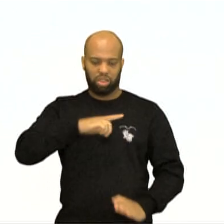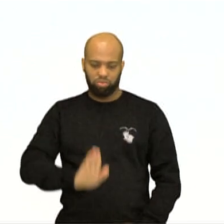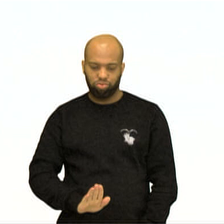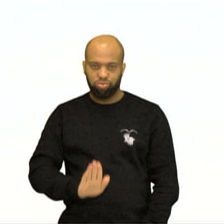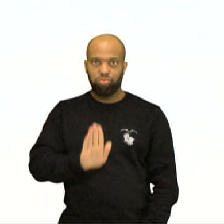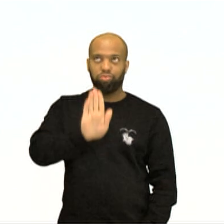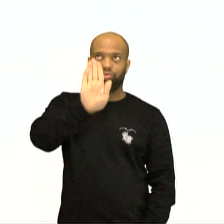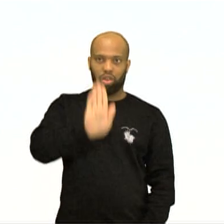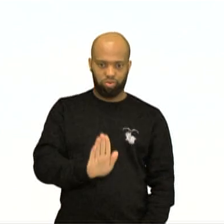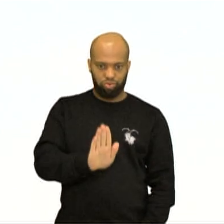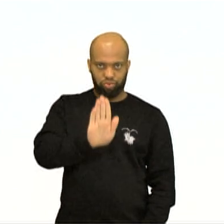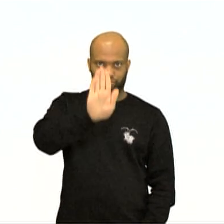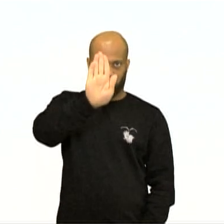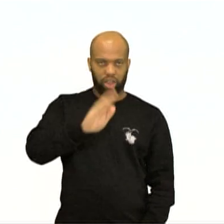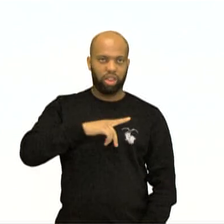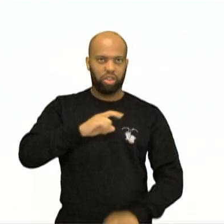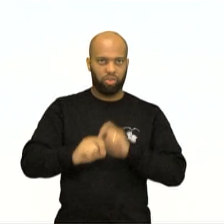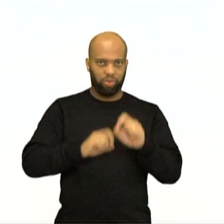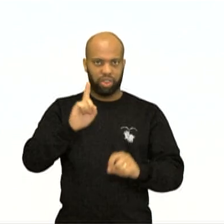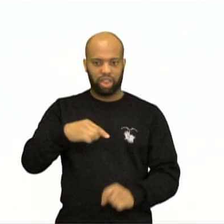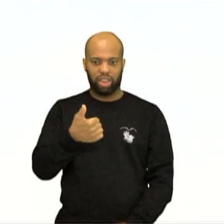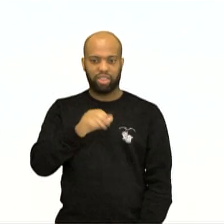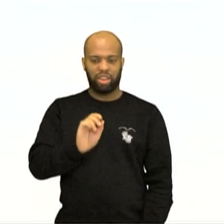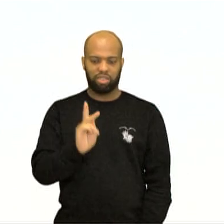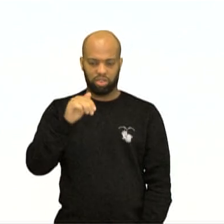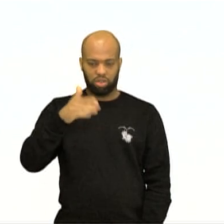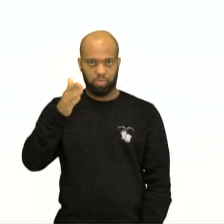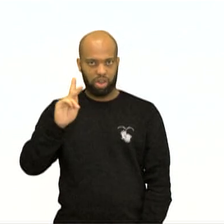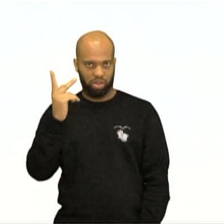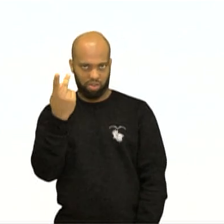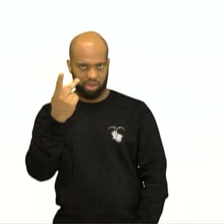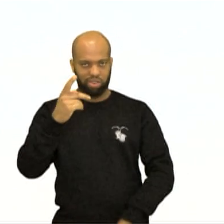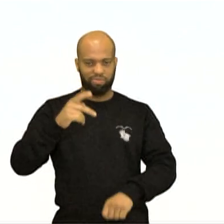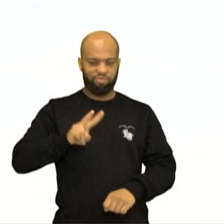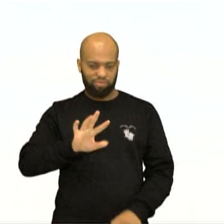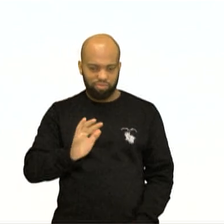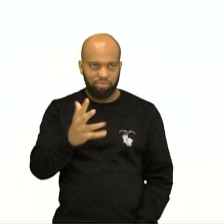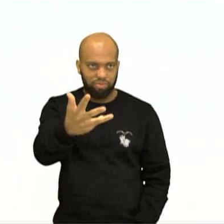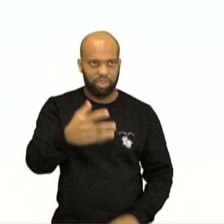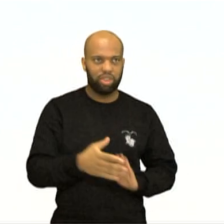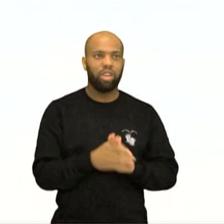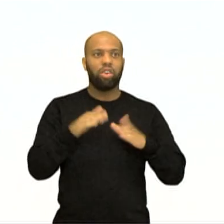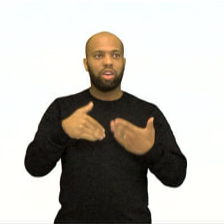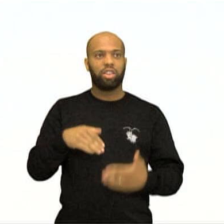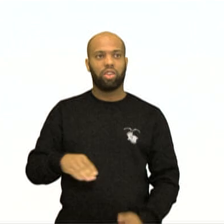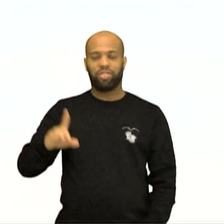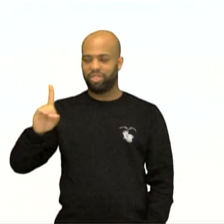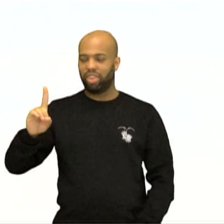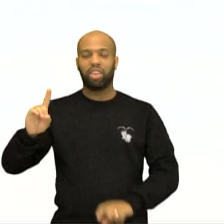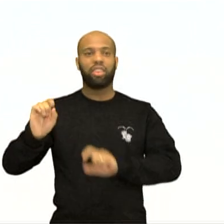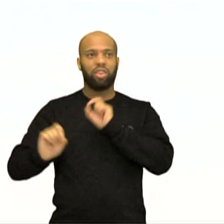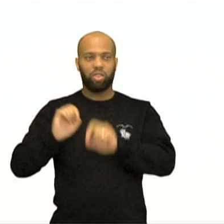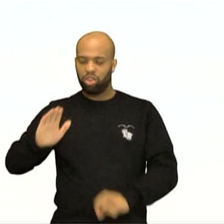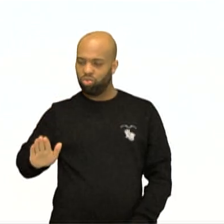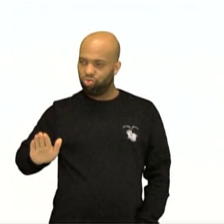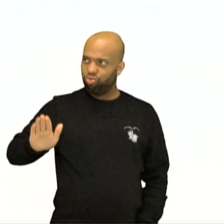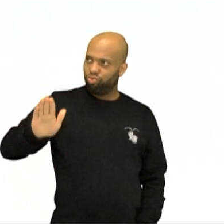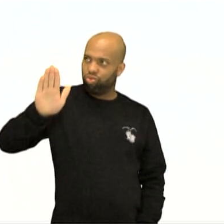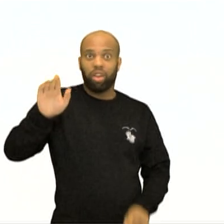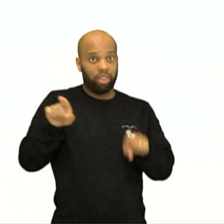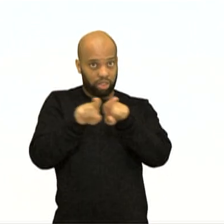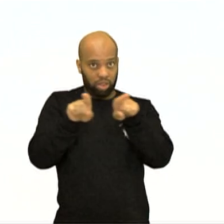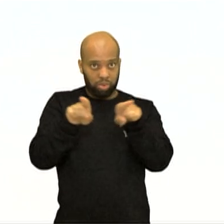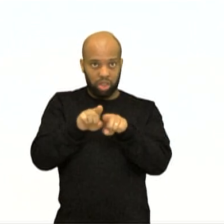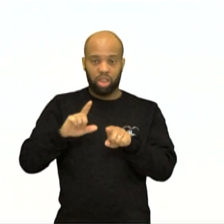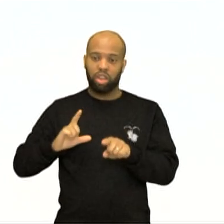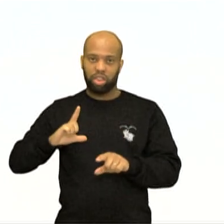para cima, com velocidade de 10 km por hora, e o veículo D, ele está, está também subindo